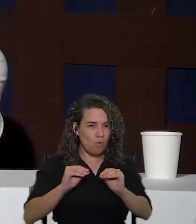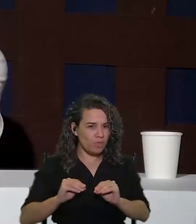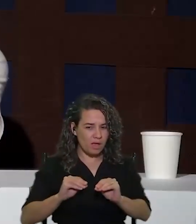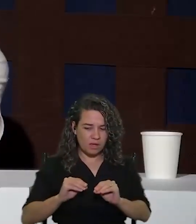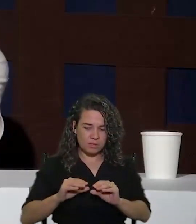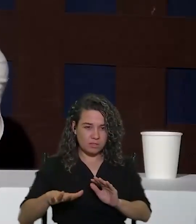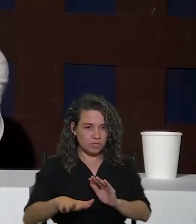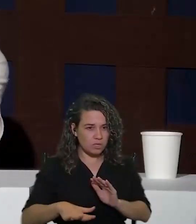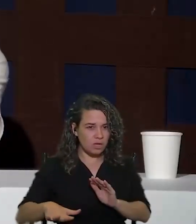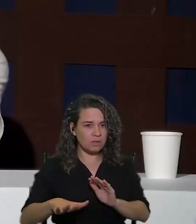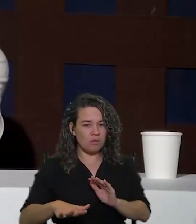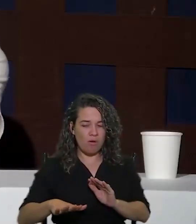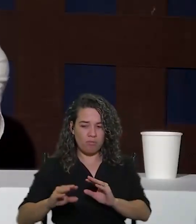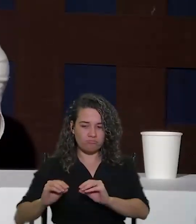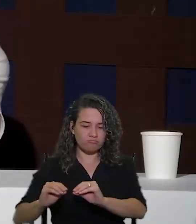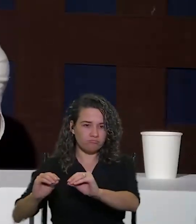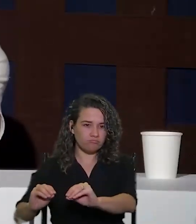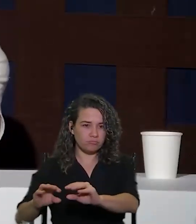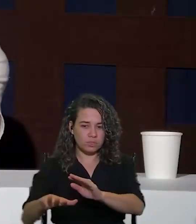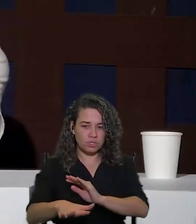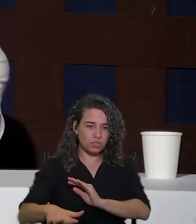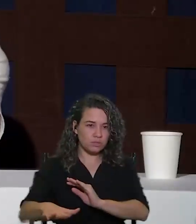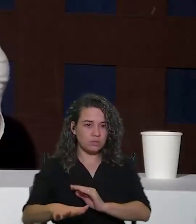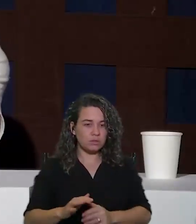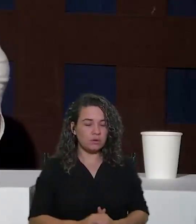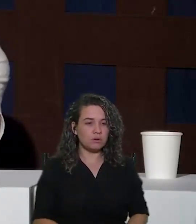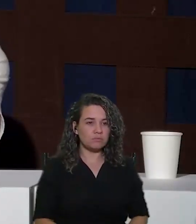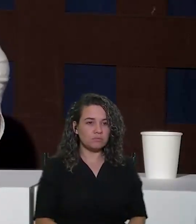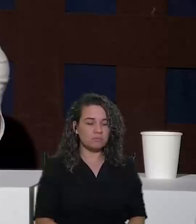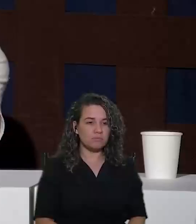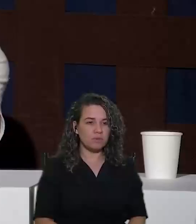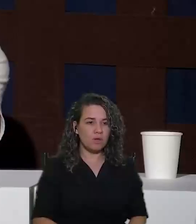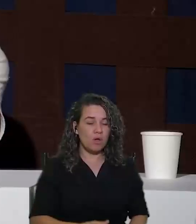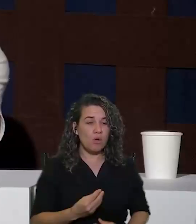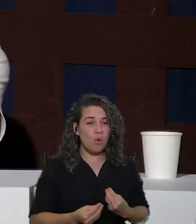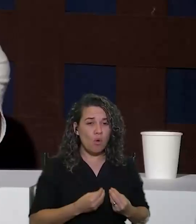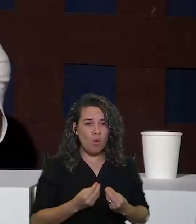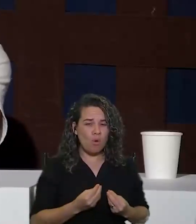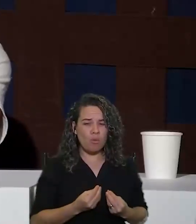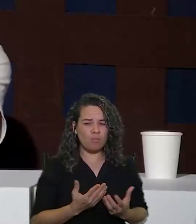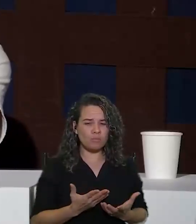sobre a descolonização, o quanto a diáspora